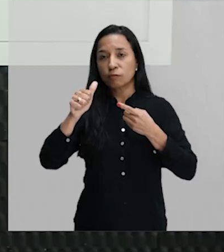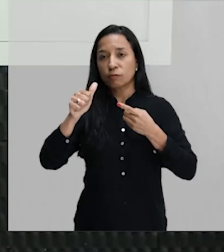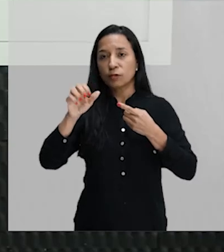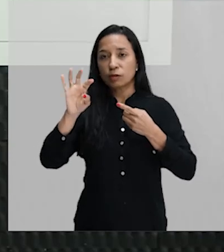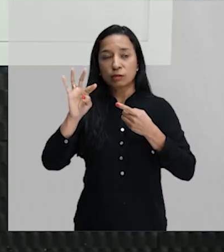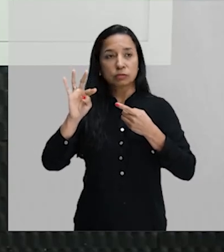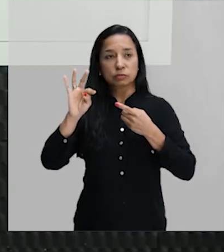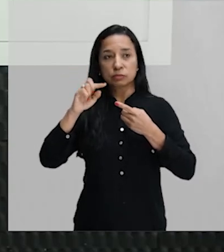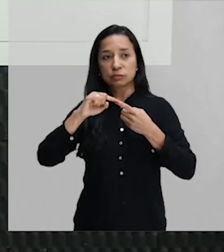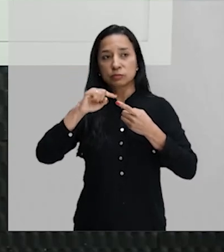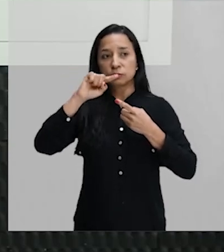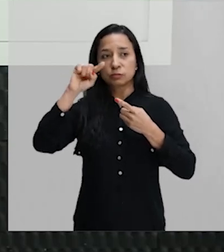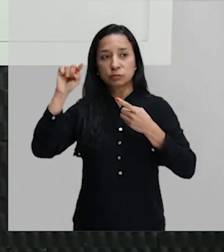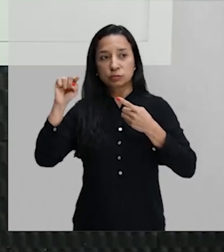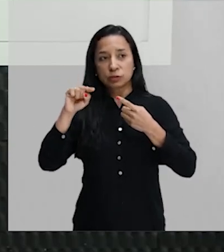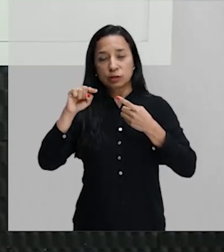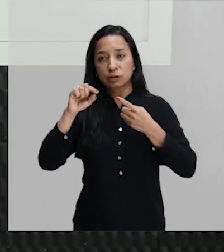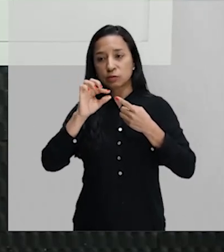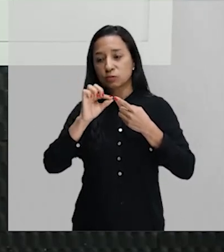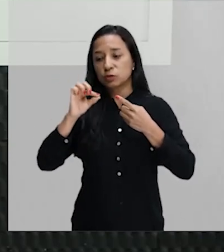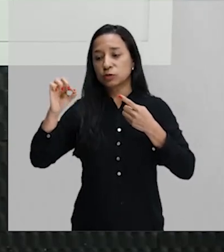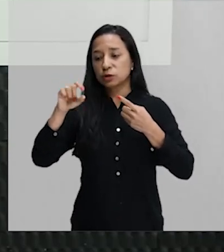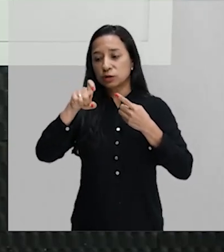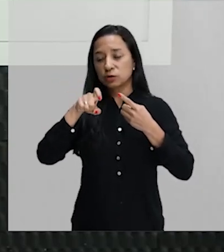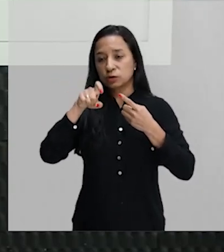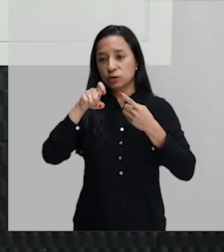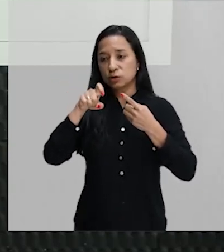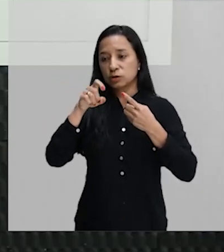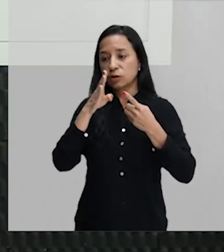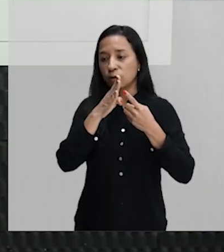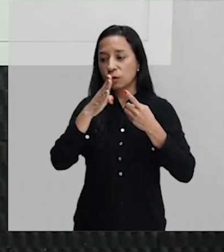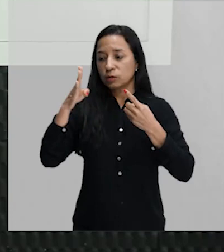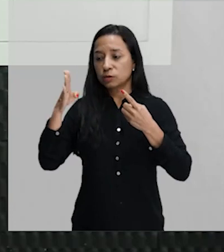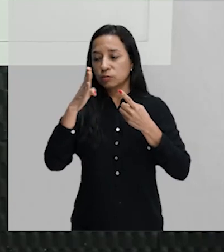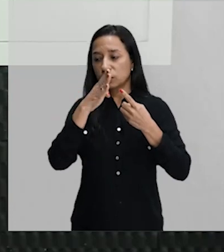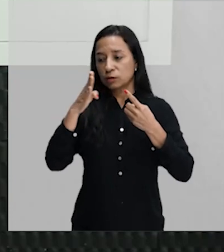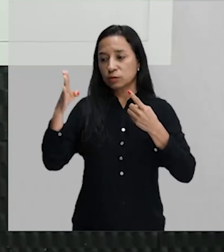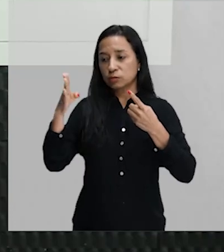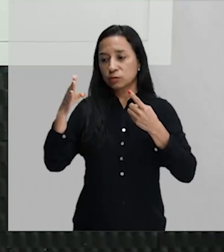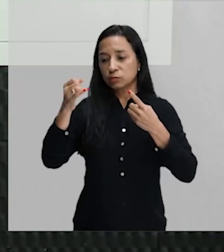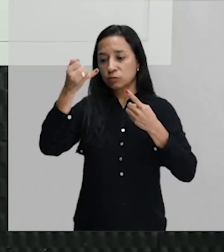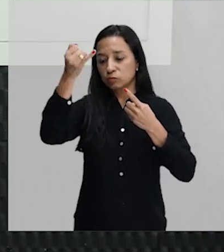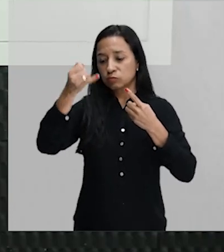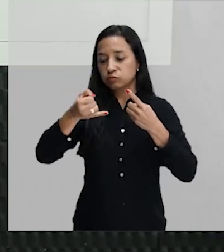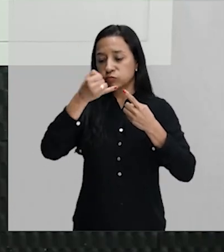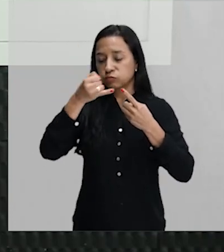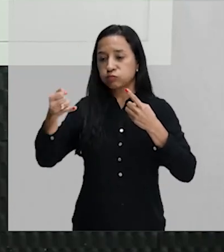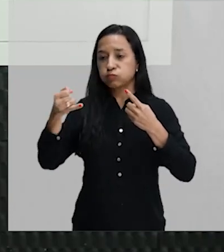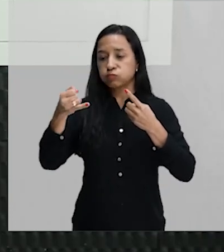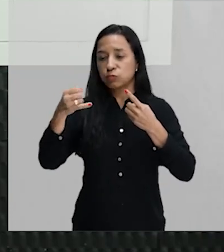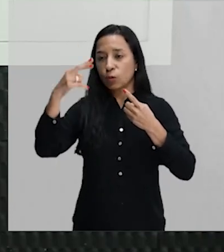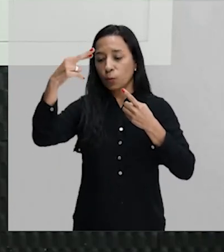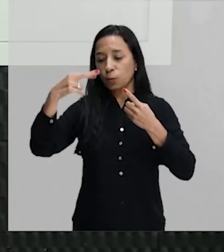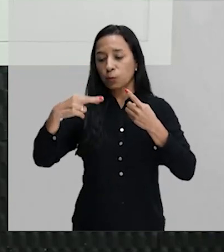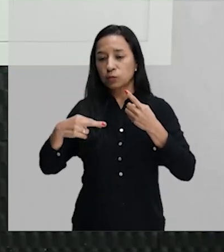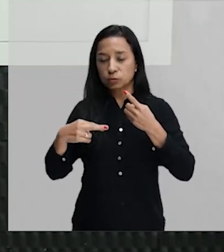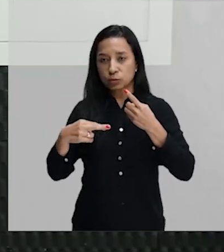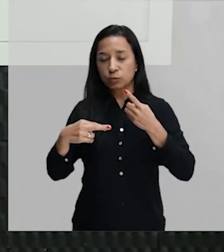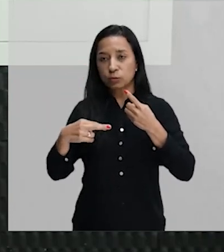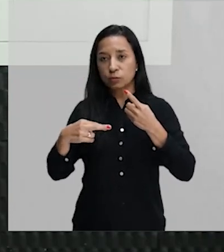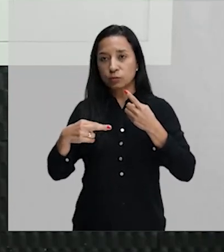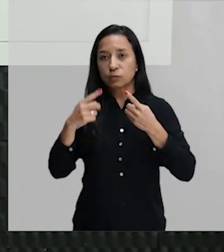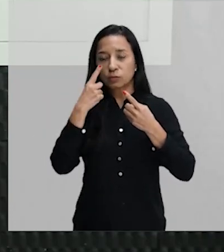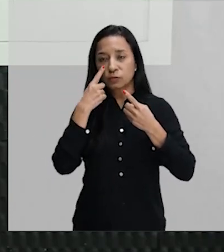x. Ele é simétrico, né, em relação a esse arco de extremidade C. Então, veja que esse arco